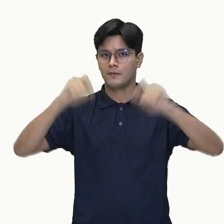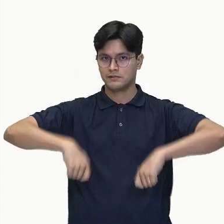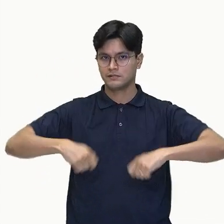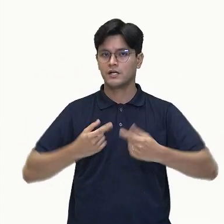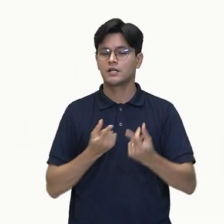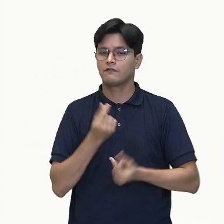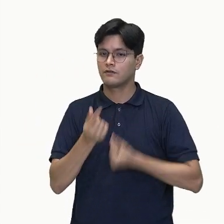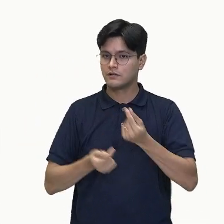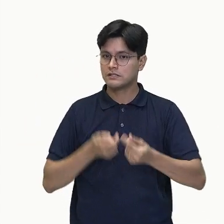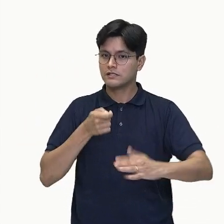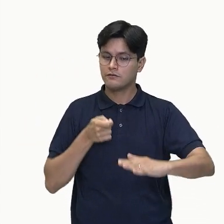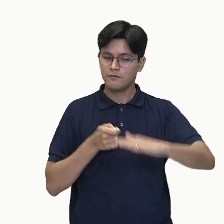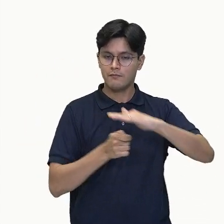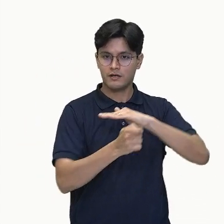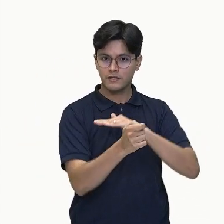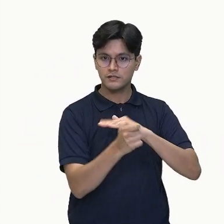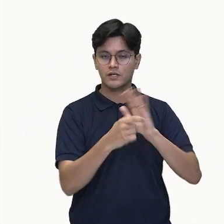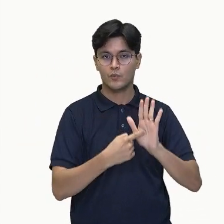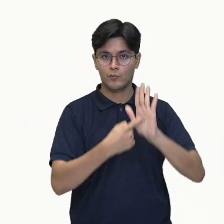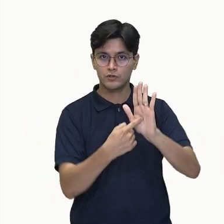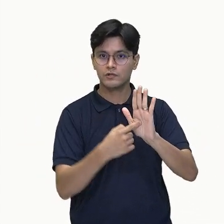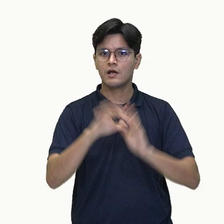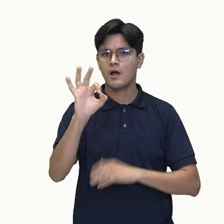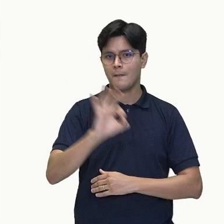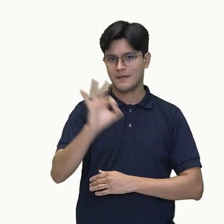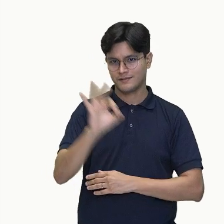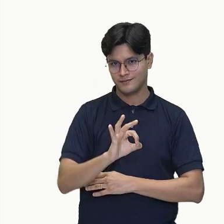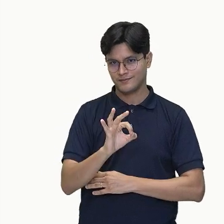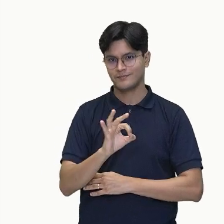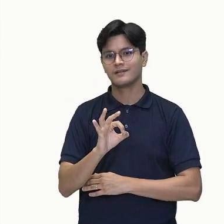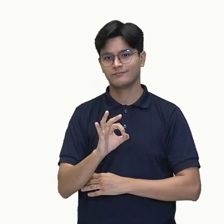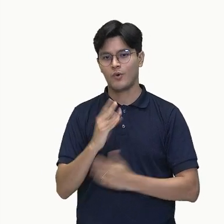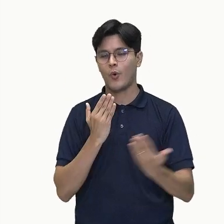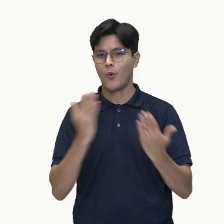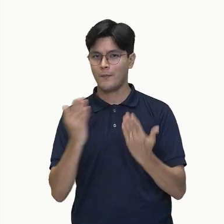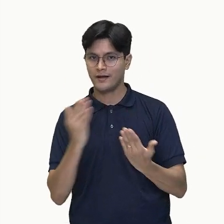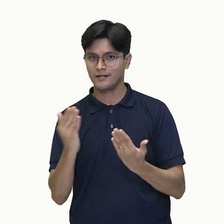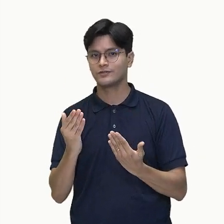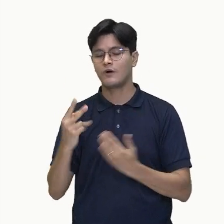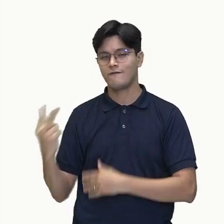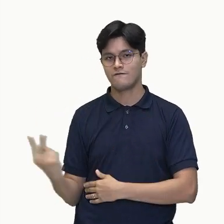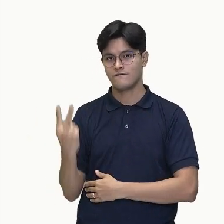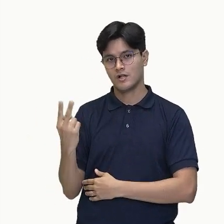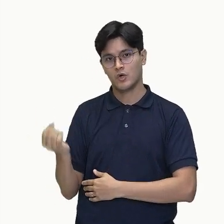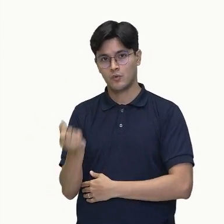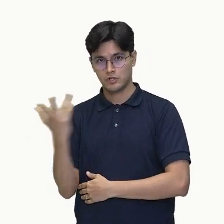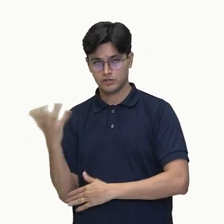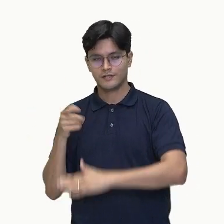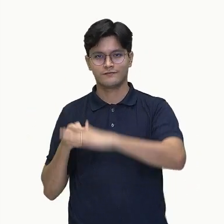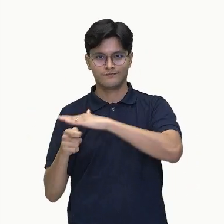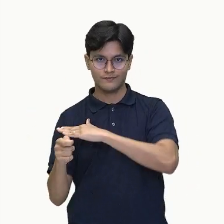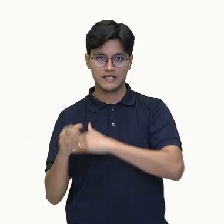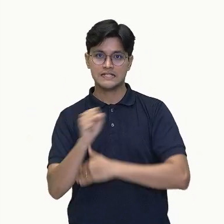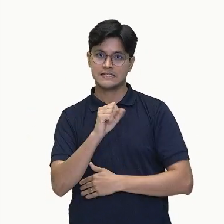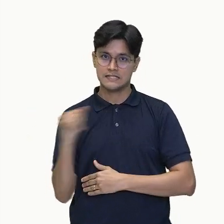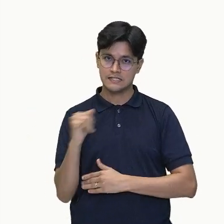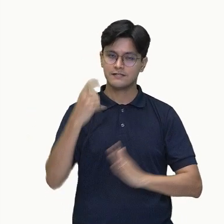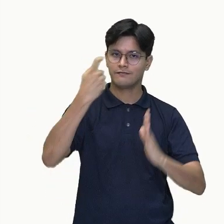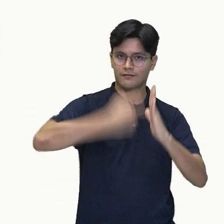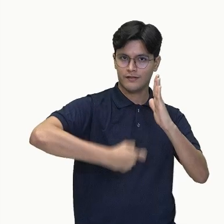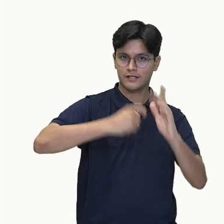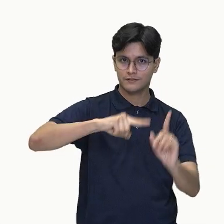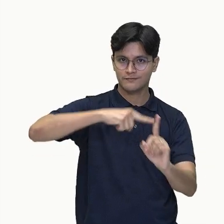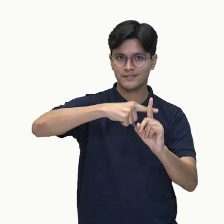ao mostrar o percentual de lucro em relação ao valor investido. Se a taxa for positiva, significa que houve